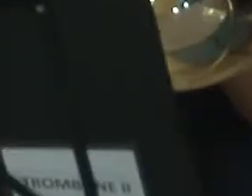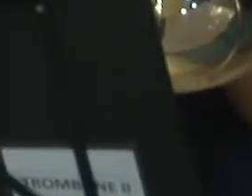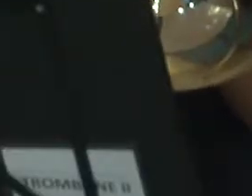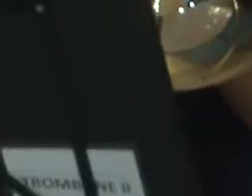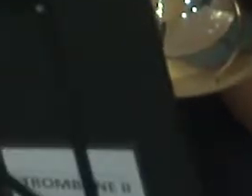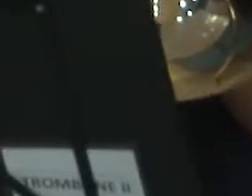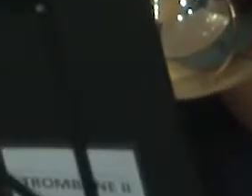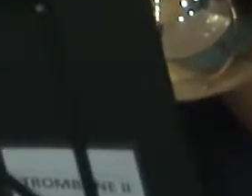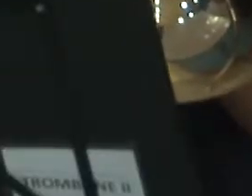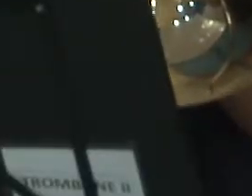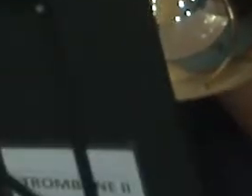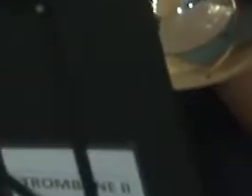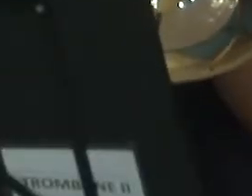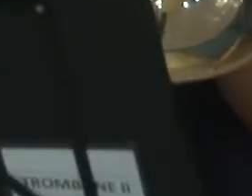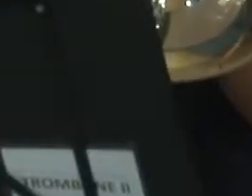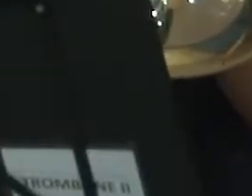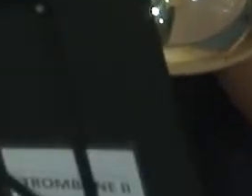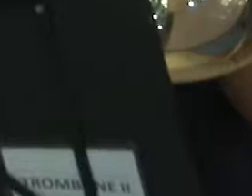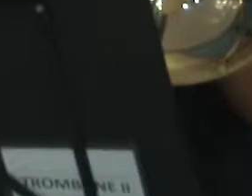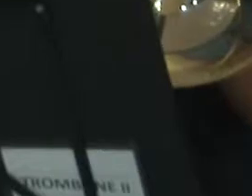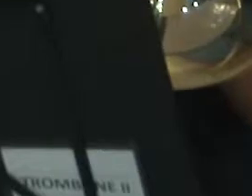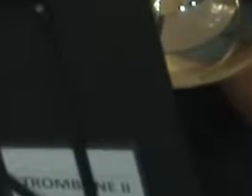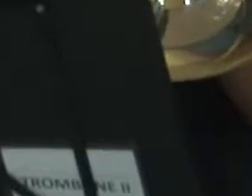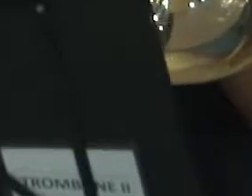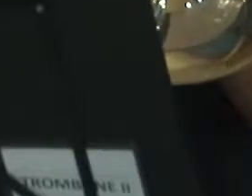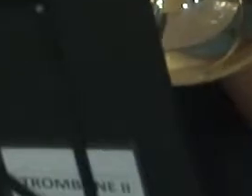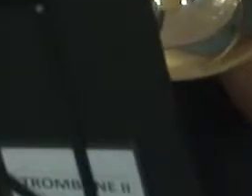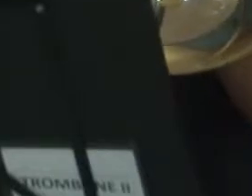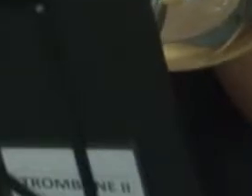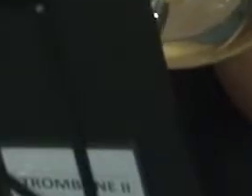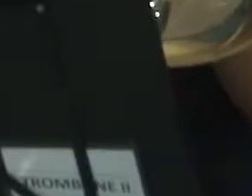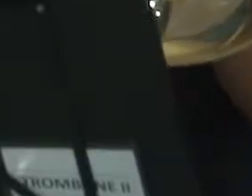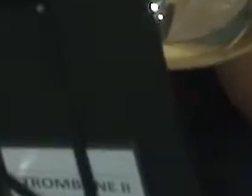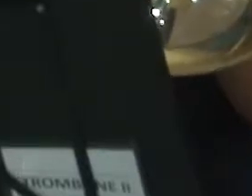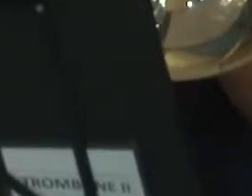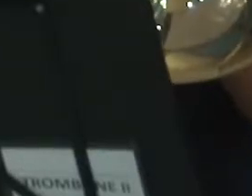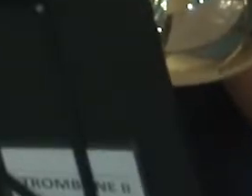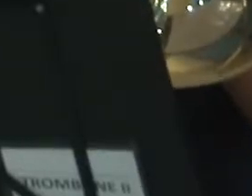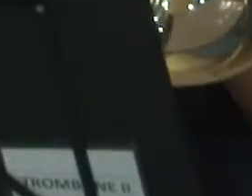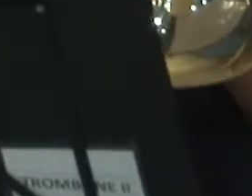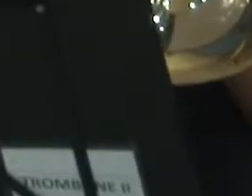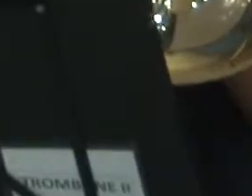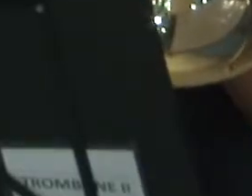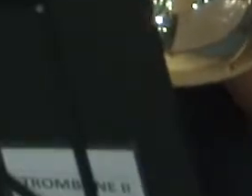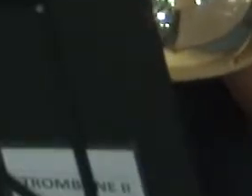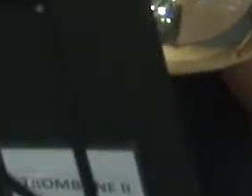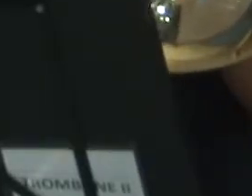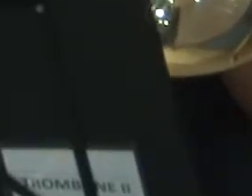Thank you.